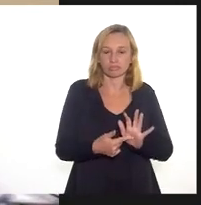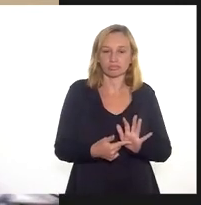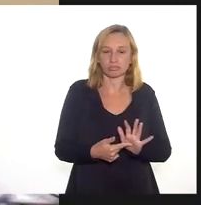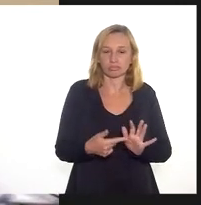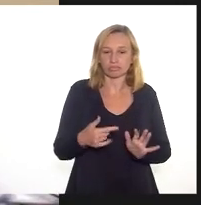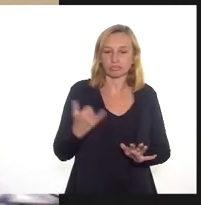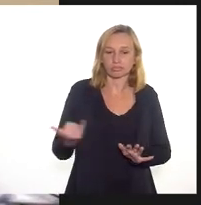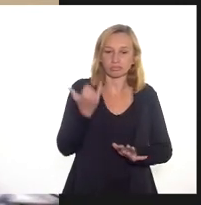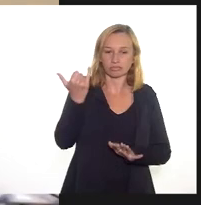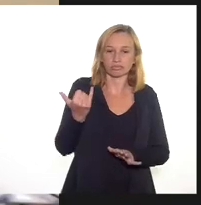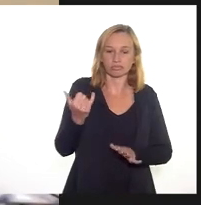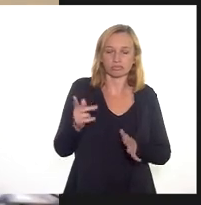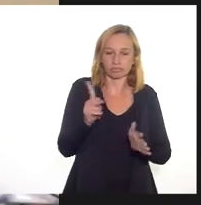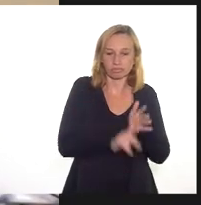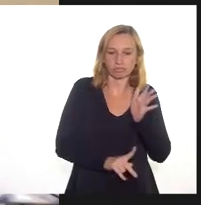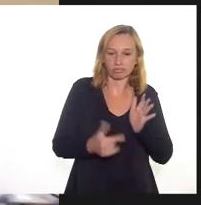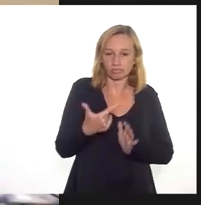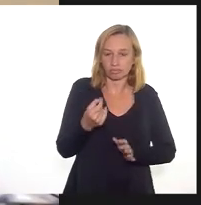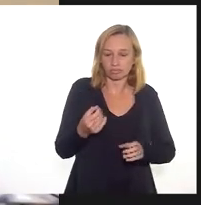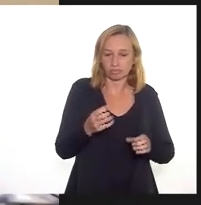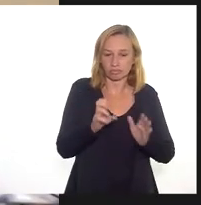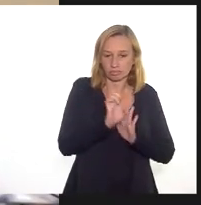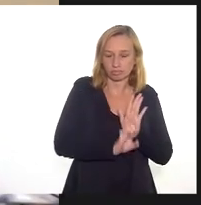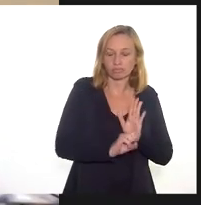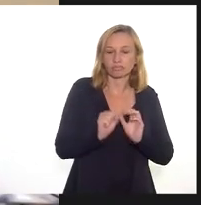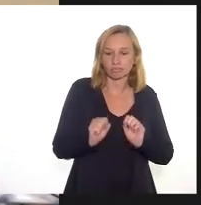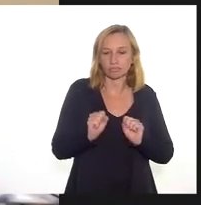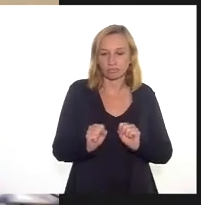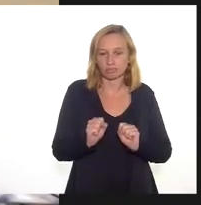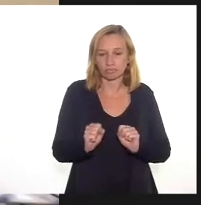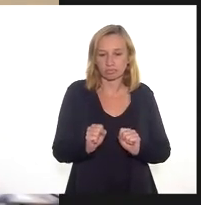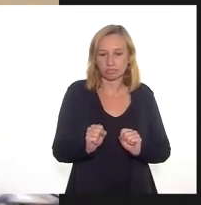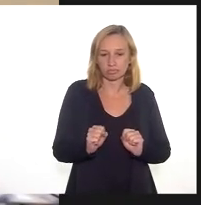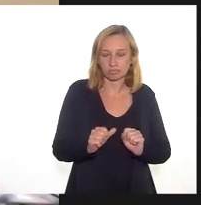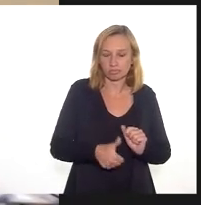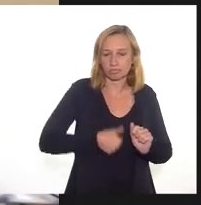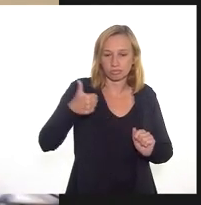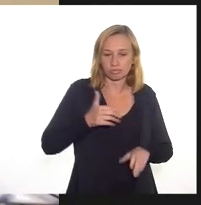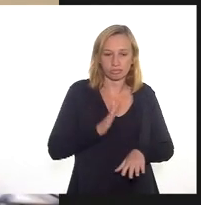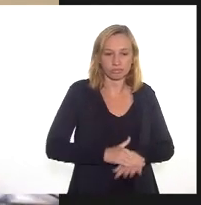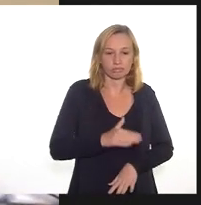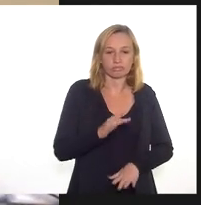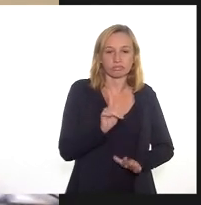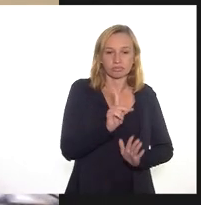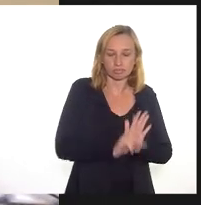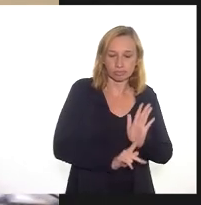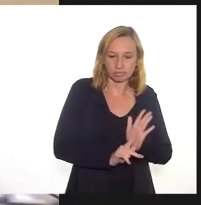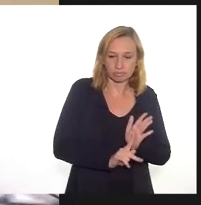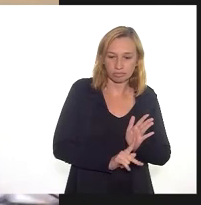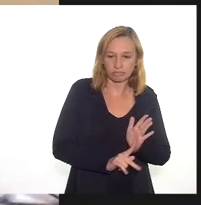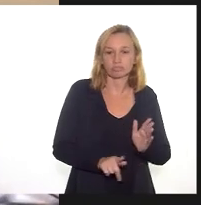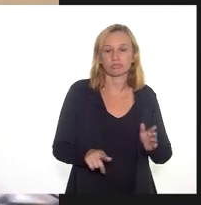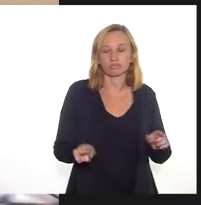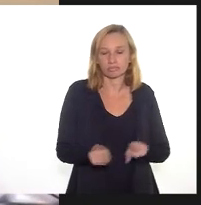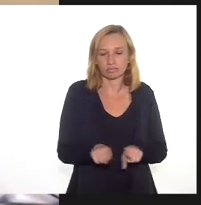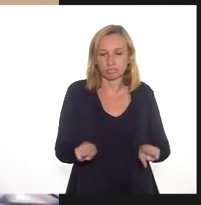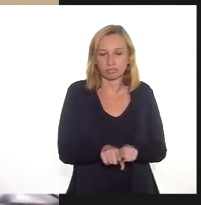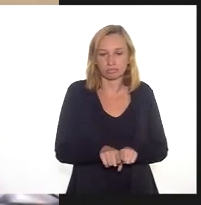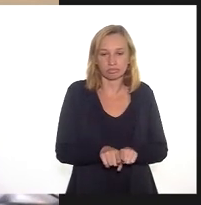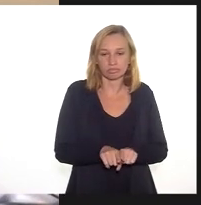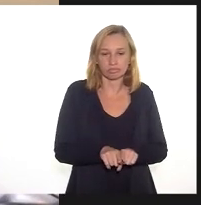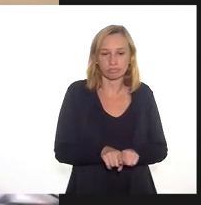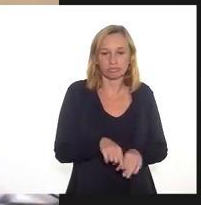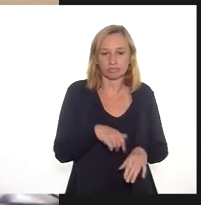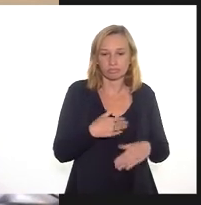20 emendas e a gente possa, e espero que possa qualificar ainda mais esse projeto, e também trazendo